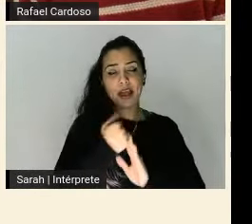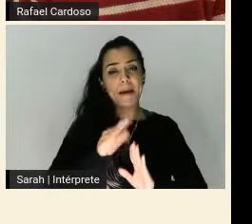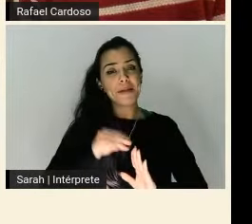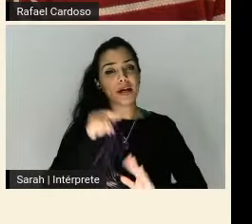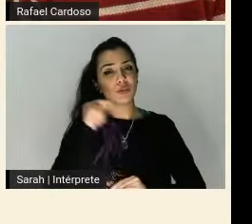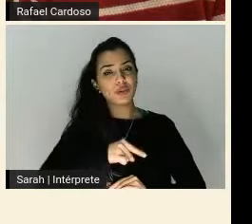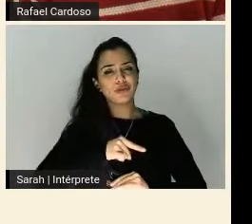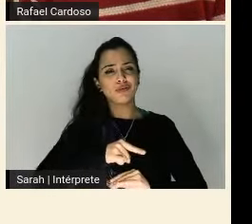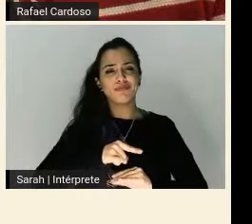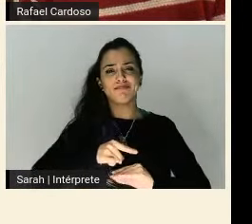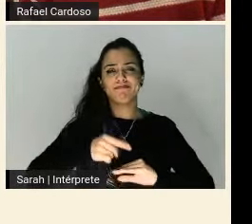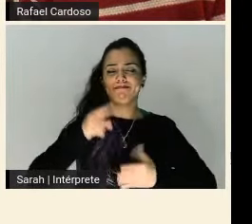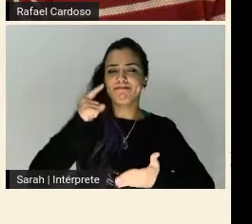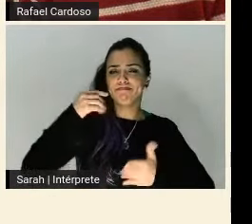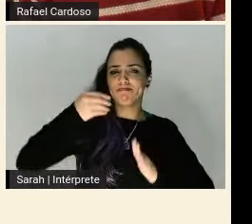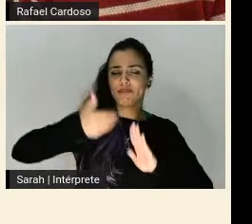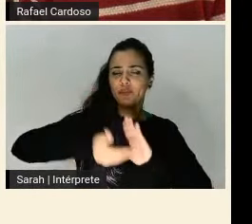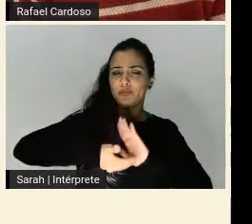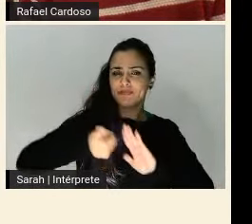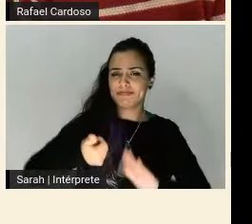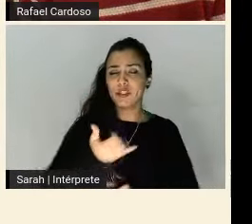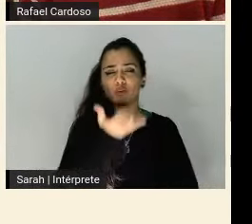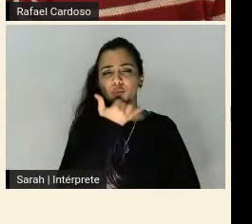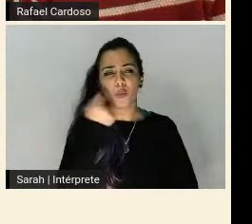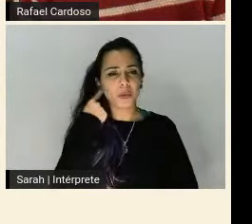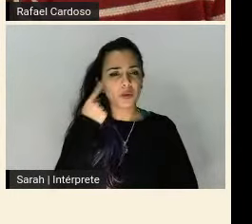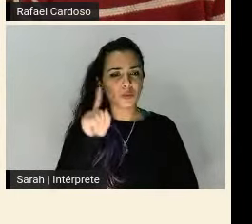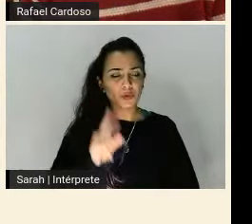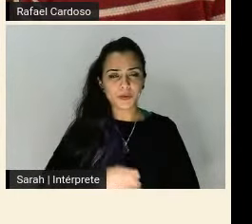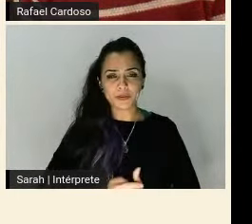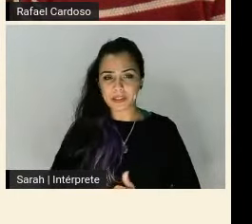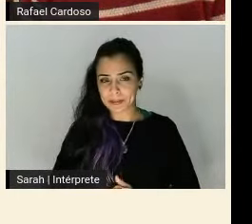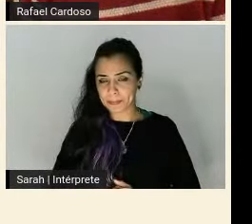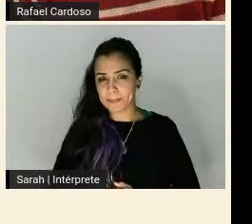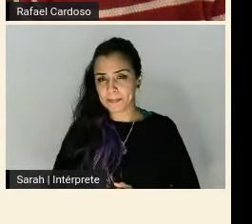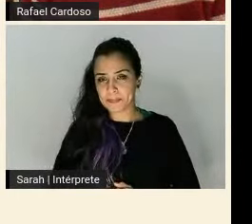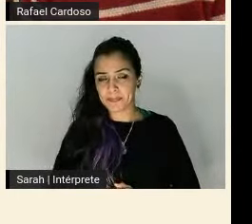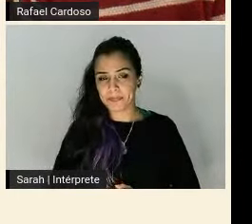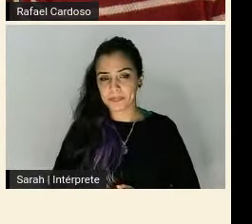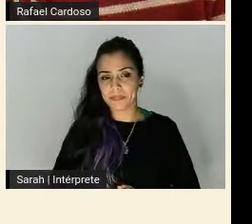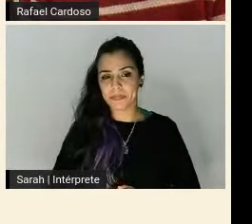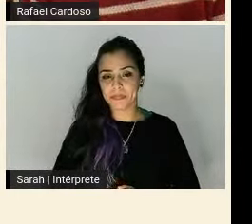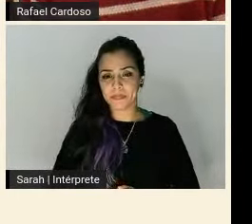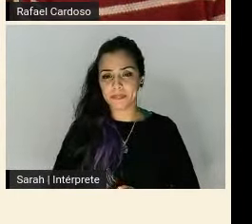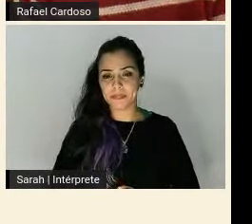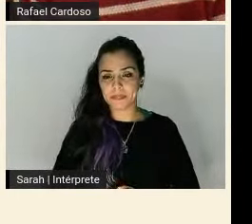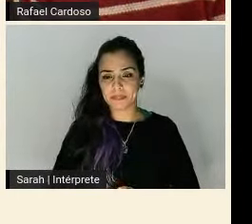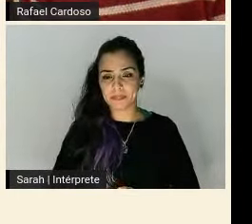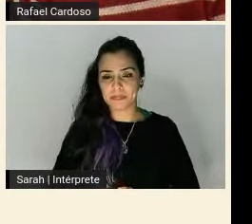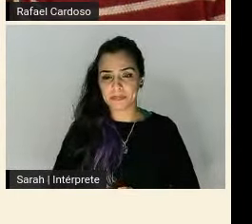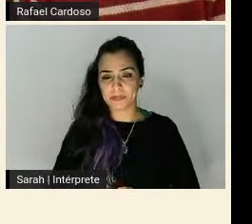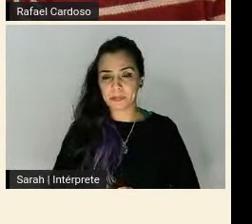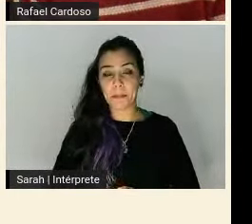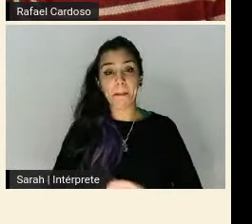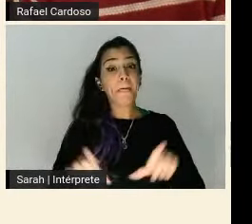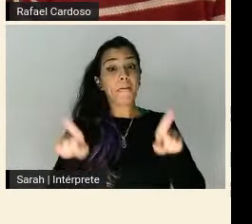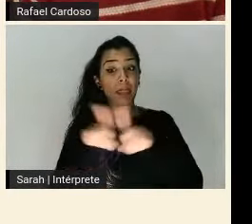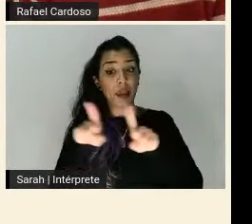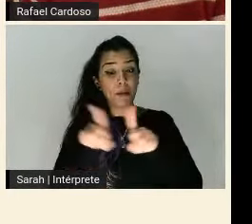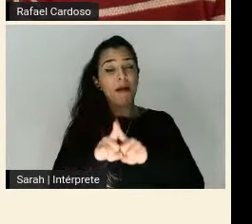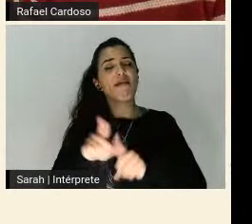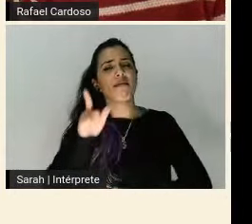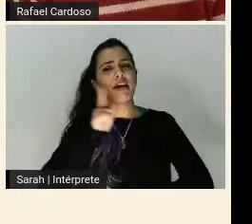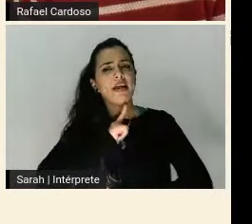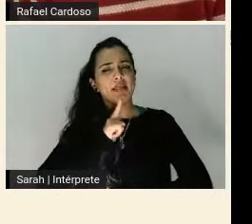dos muitos outros modernismos ocorridos em paralelo ao movimento de São Paulo. Apagou-se também, o que é talvez